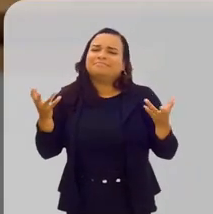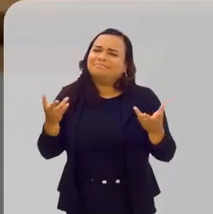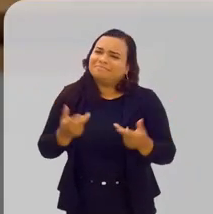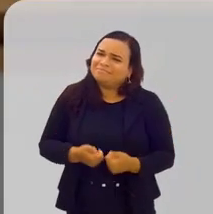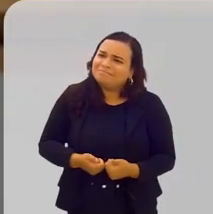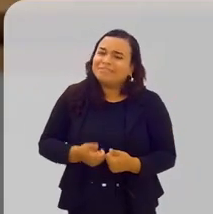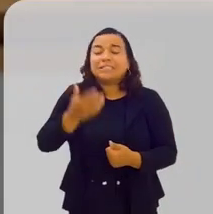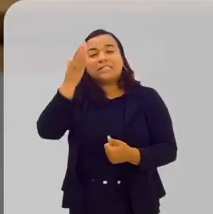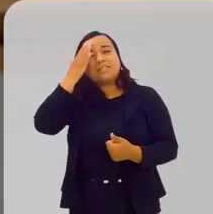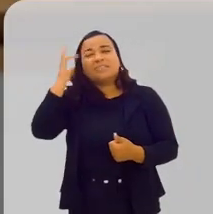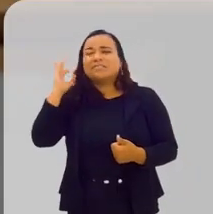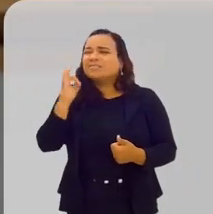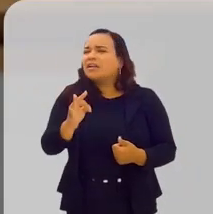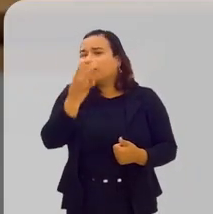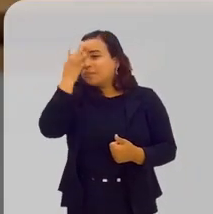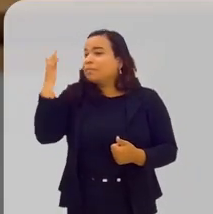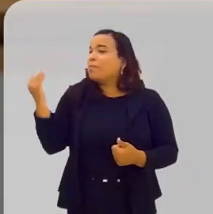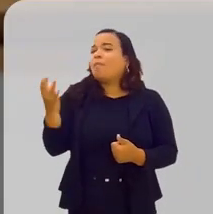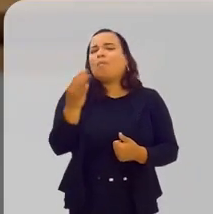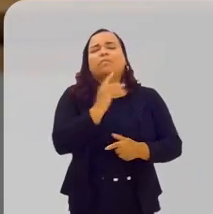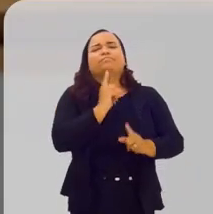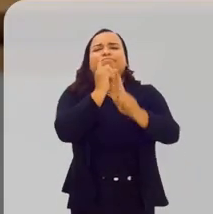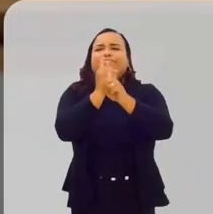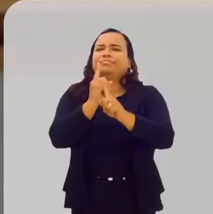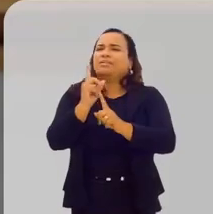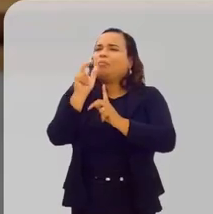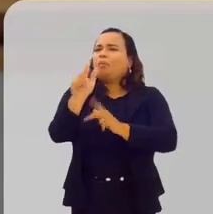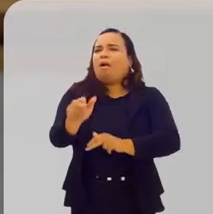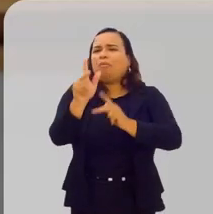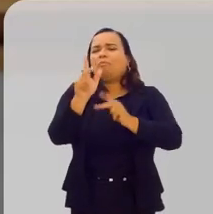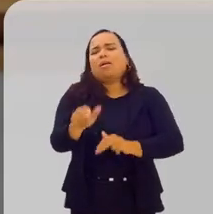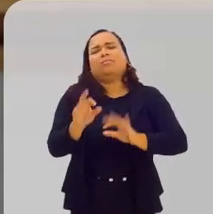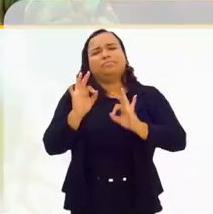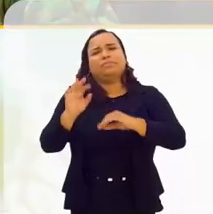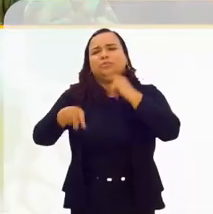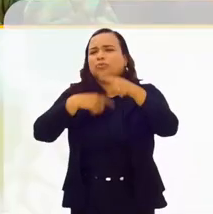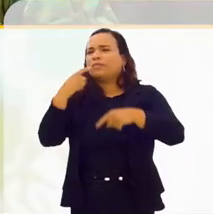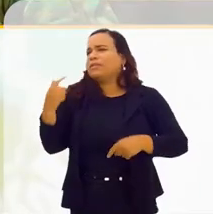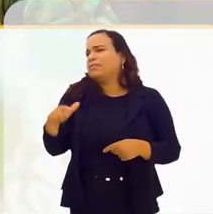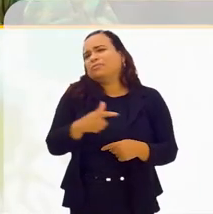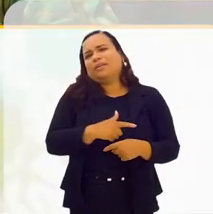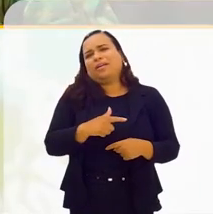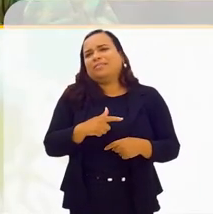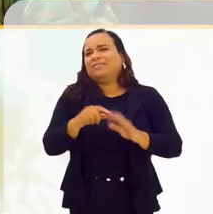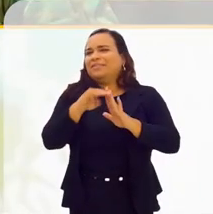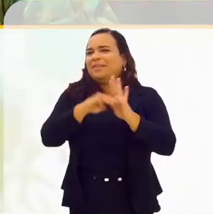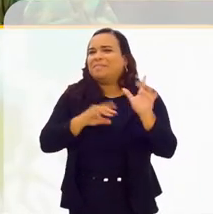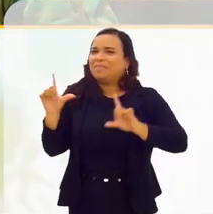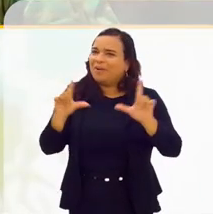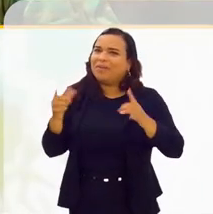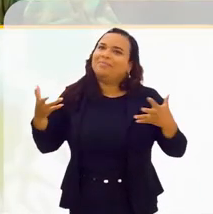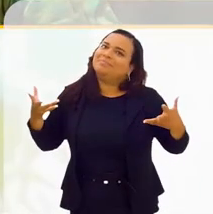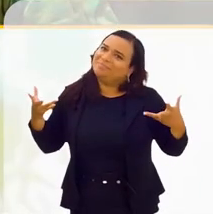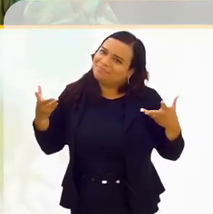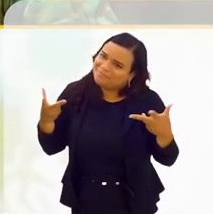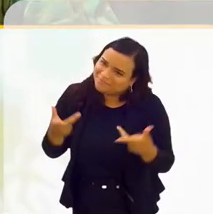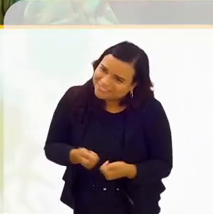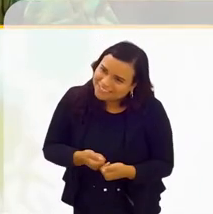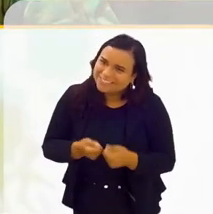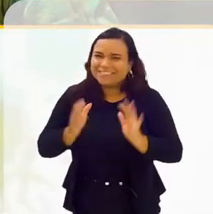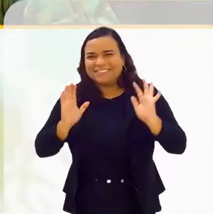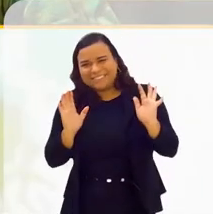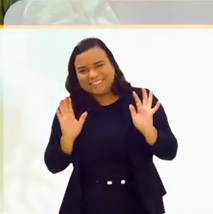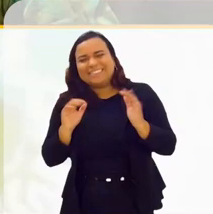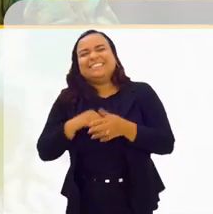que muitas pessoas se identificaram não tenho dúvida disso é um programa riquíssimo modéstia à parte